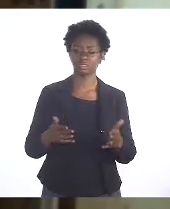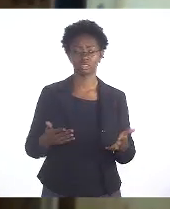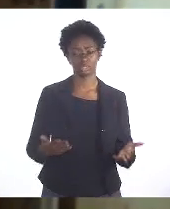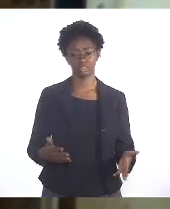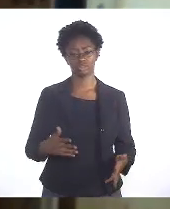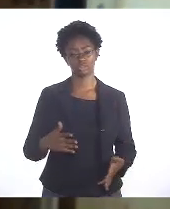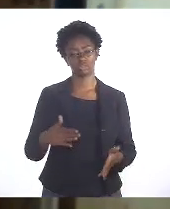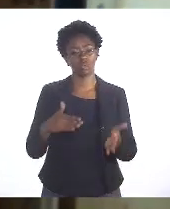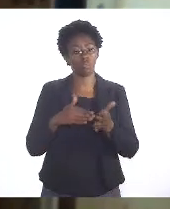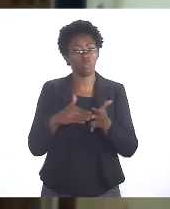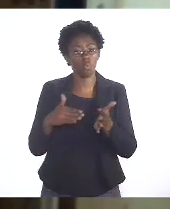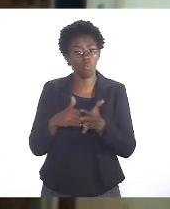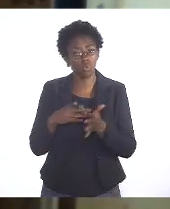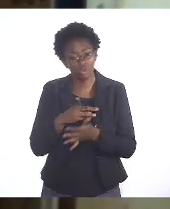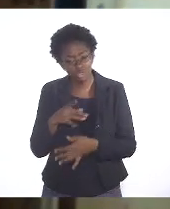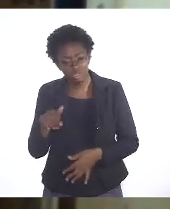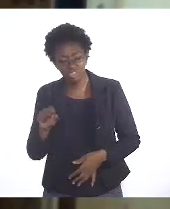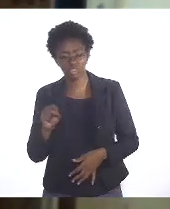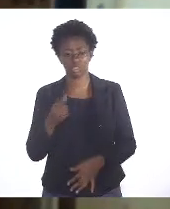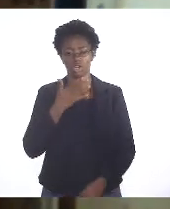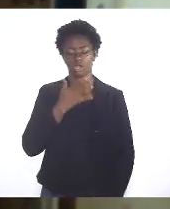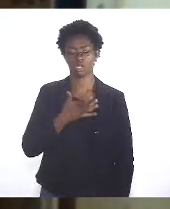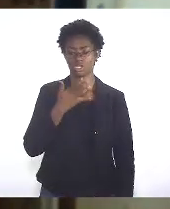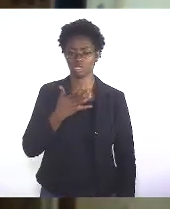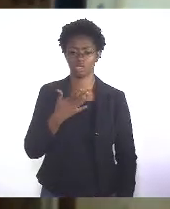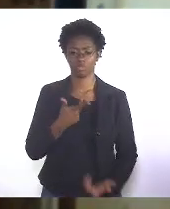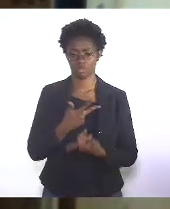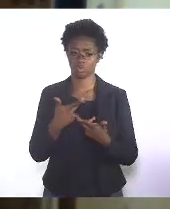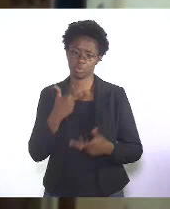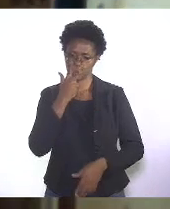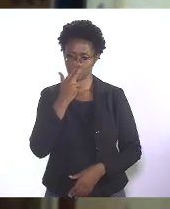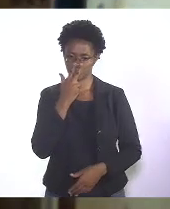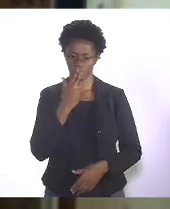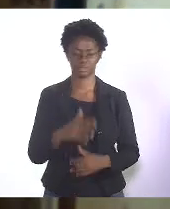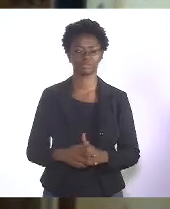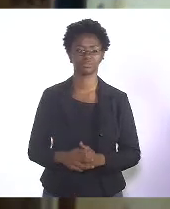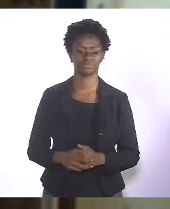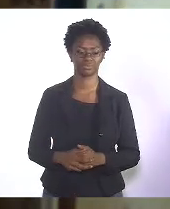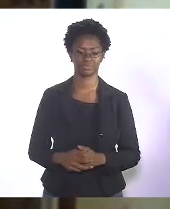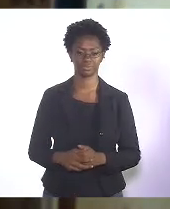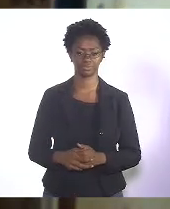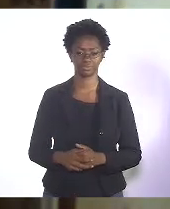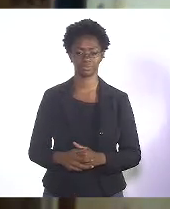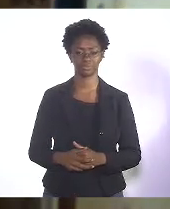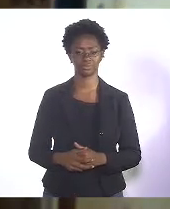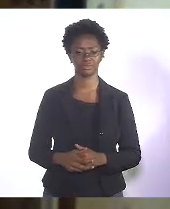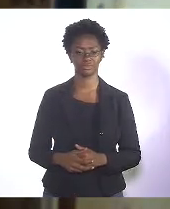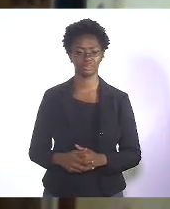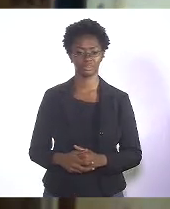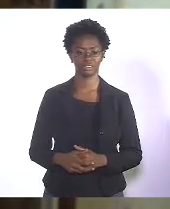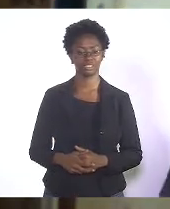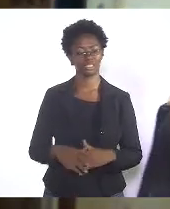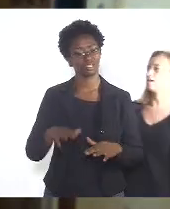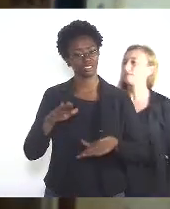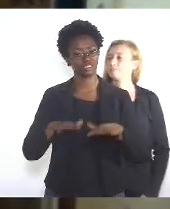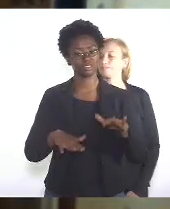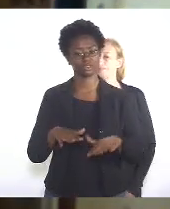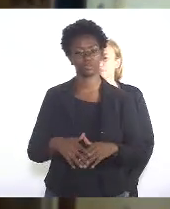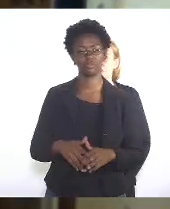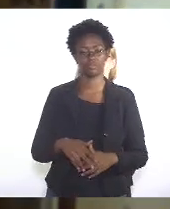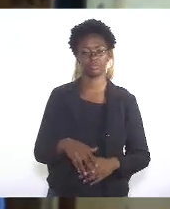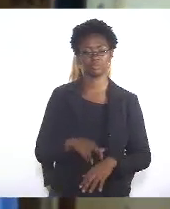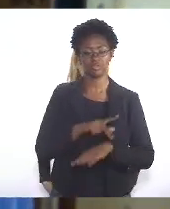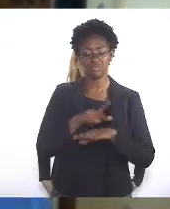nos últimos dias de dezembro. E me lembro que, naquela oportunidade, muitos políticos